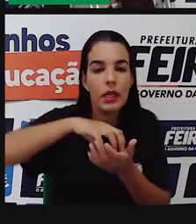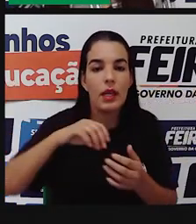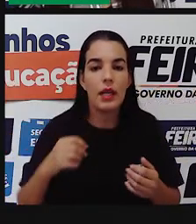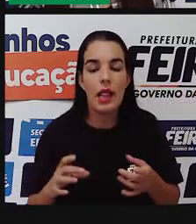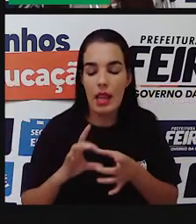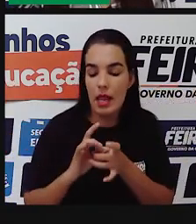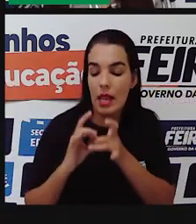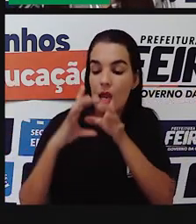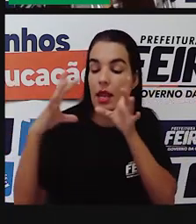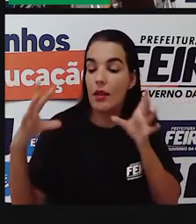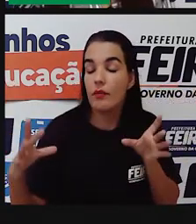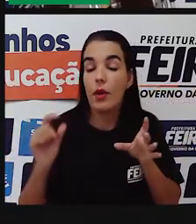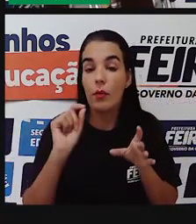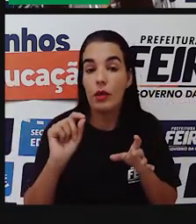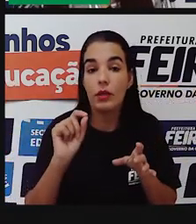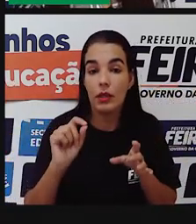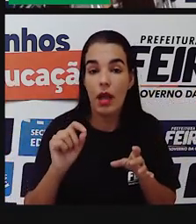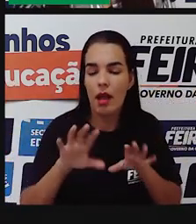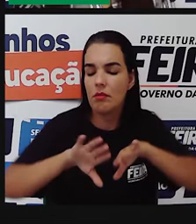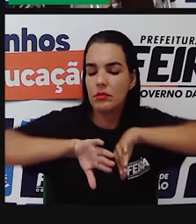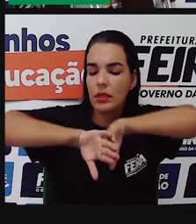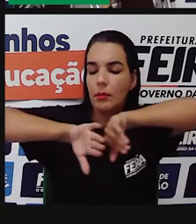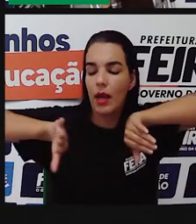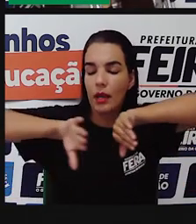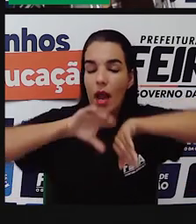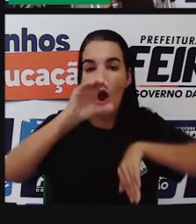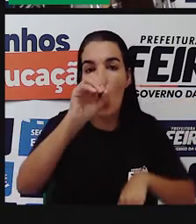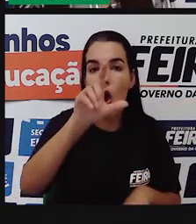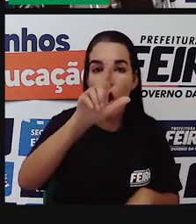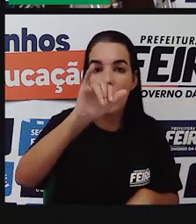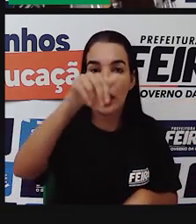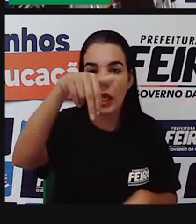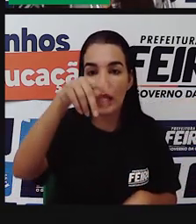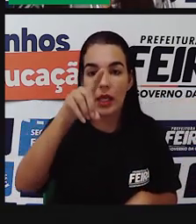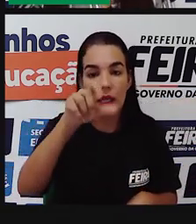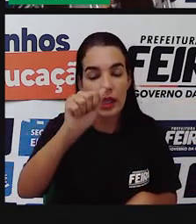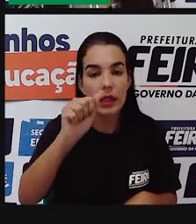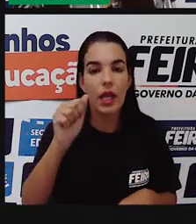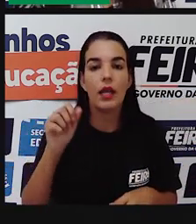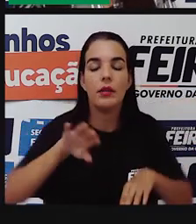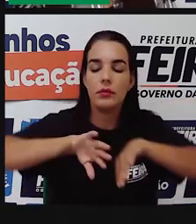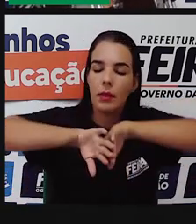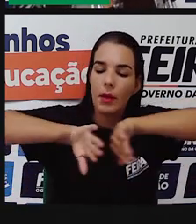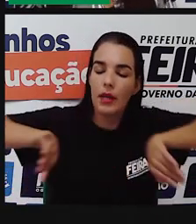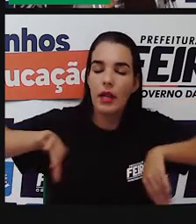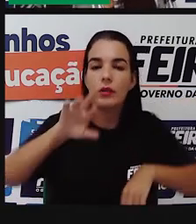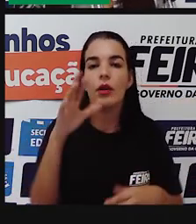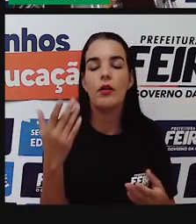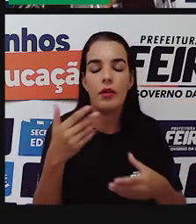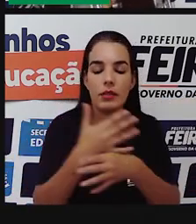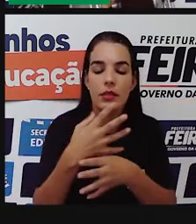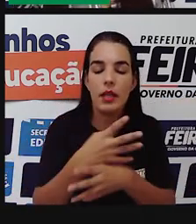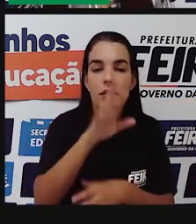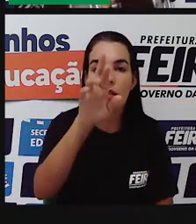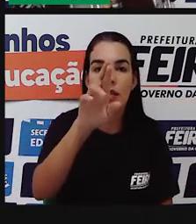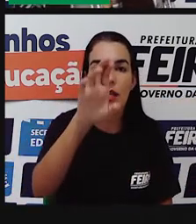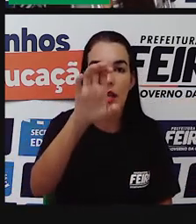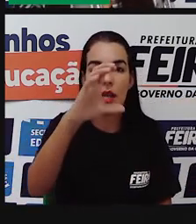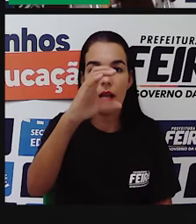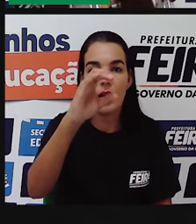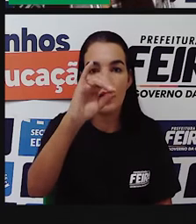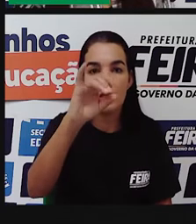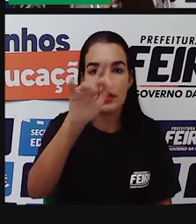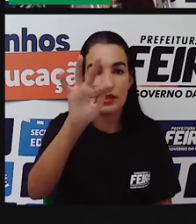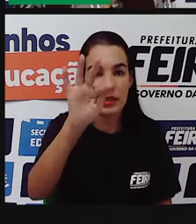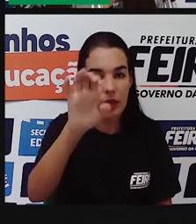da dependência de Olinda, ela já não mais dependeria a Olinda, e com isso os povos da região de